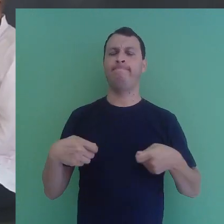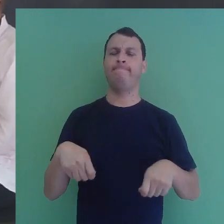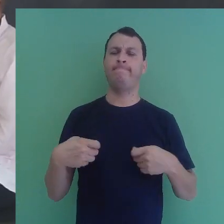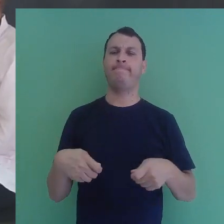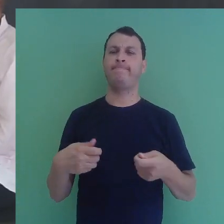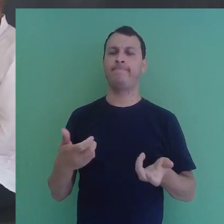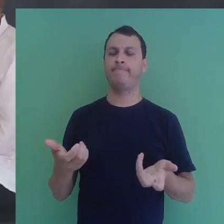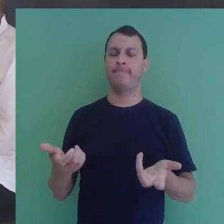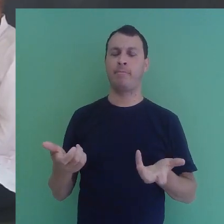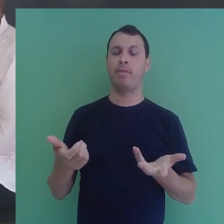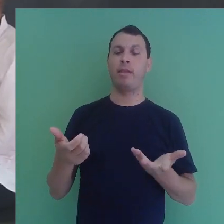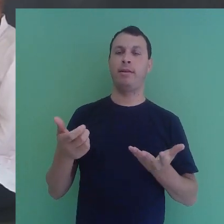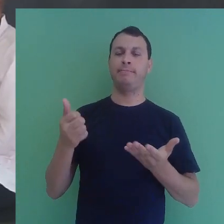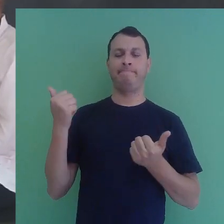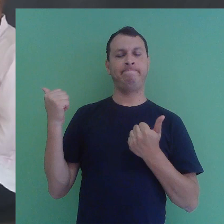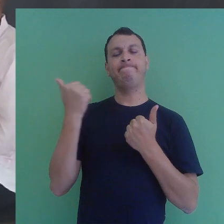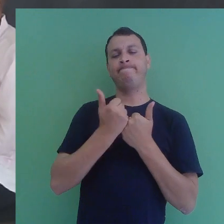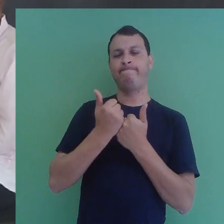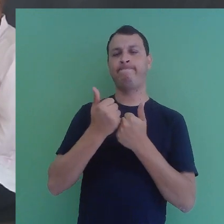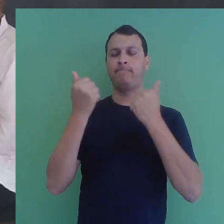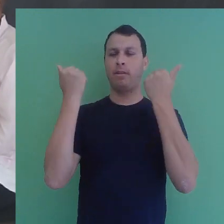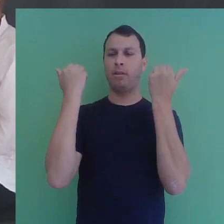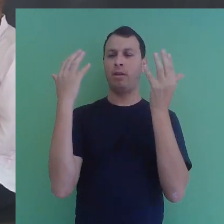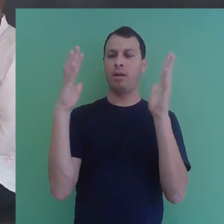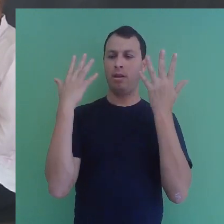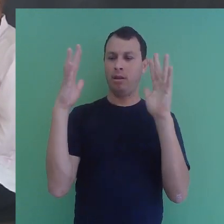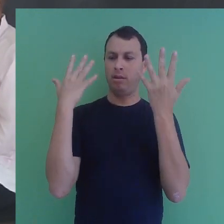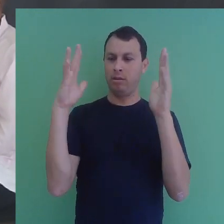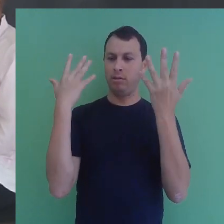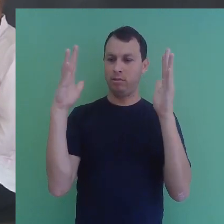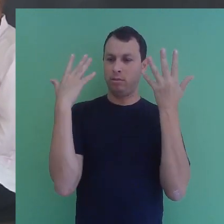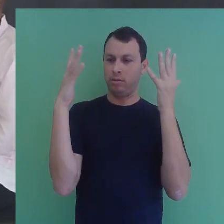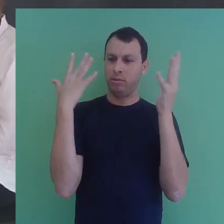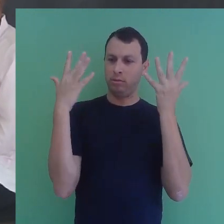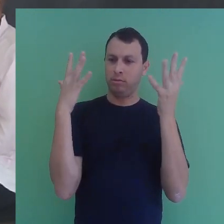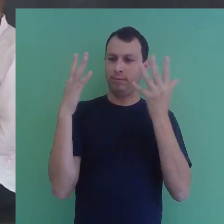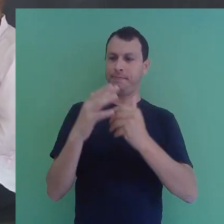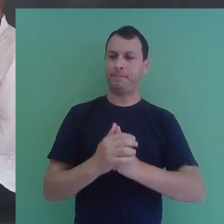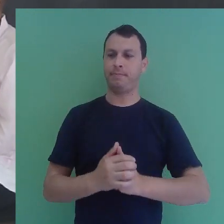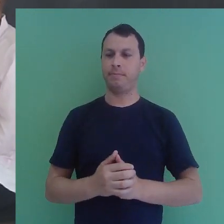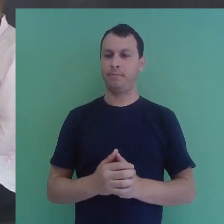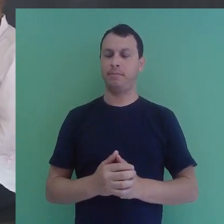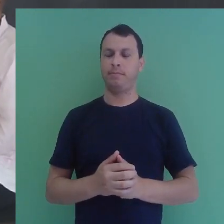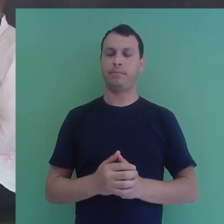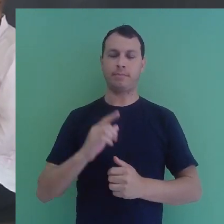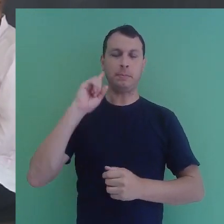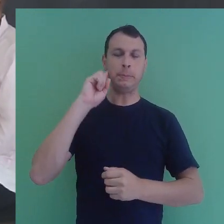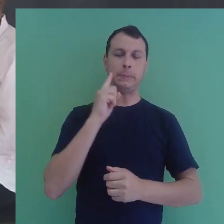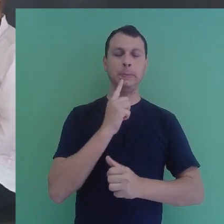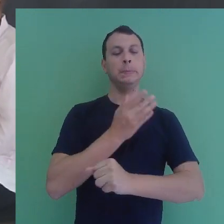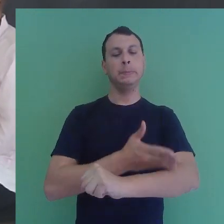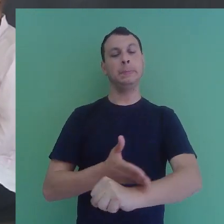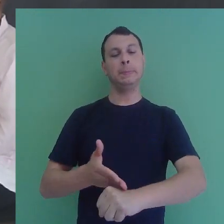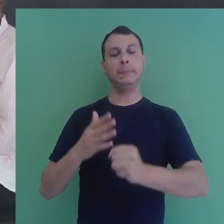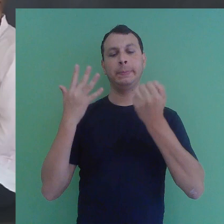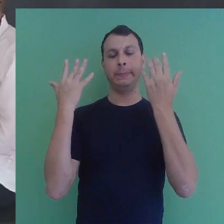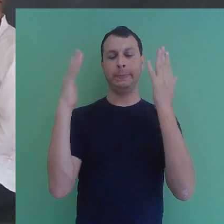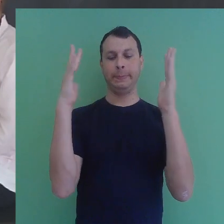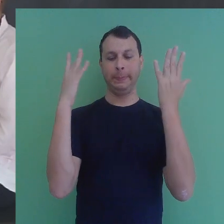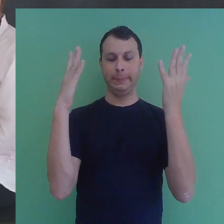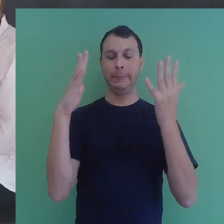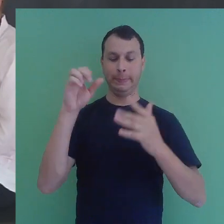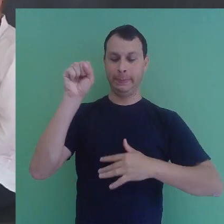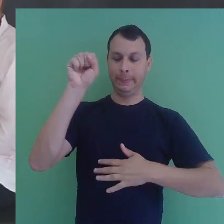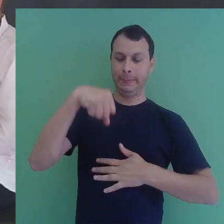não consegue ouvir o som dela. Então não faz sentido bater palmas assim. Então, como você falou, eles batem palmas assim, porque a pessoa que está